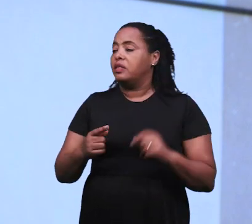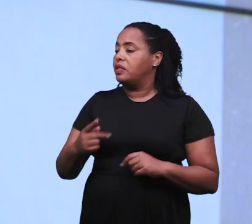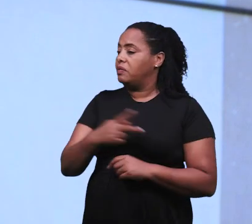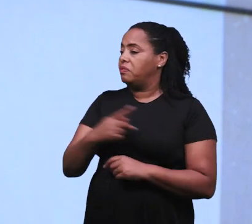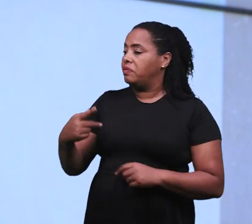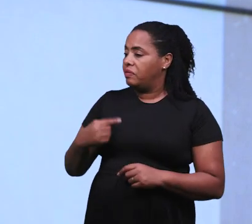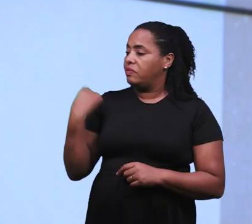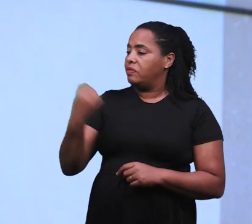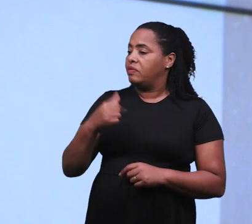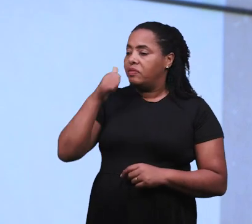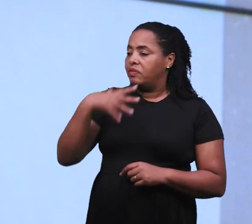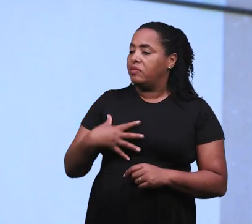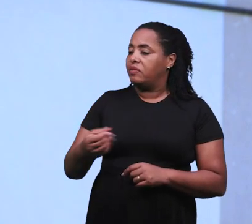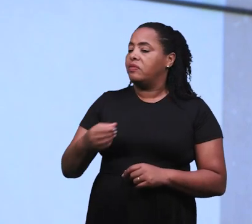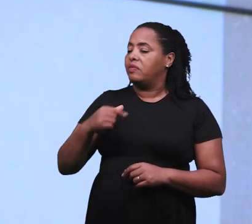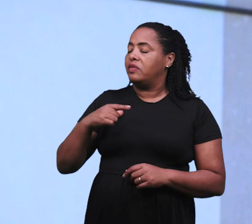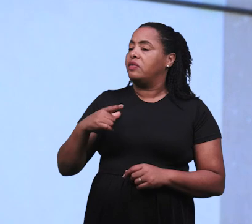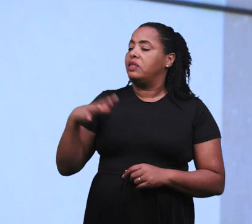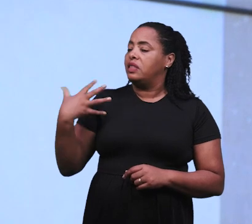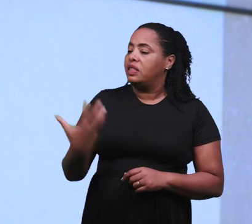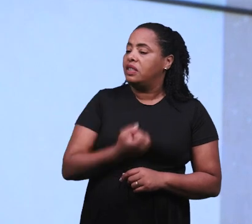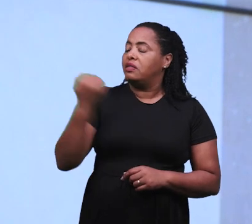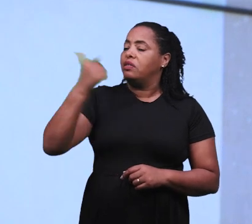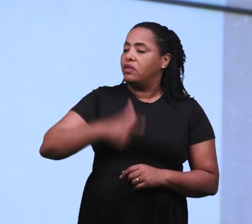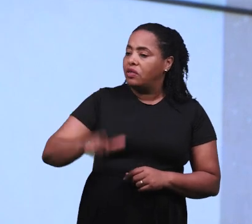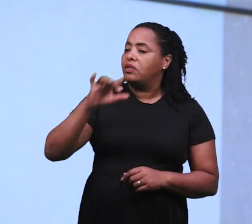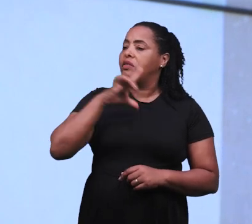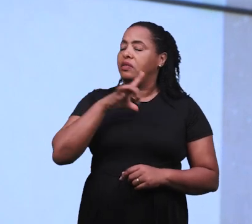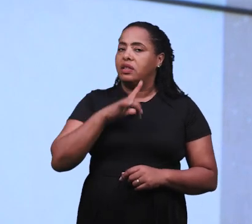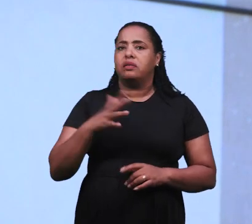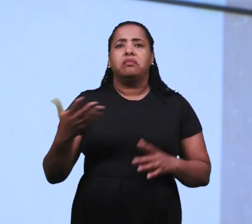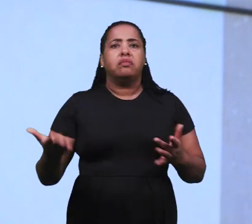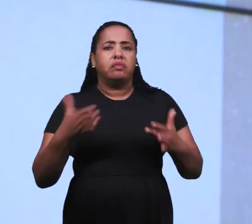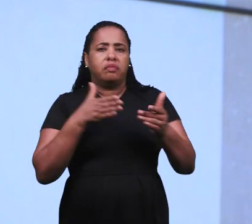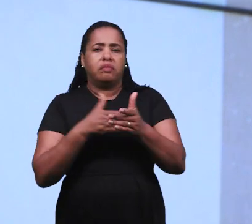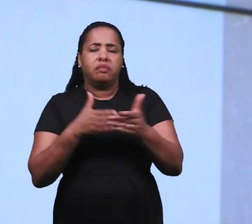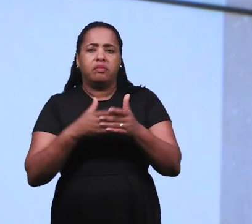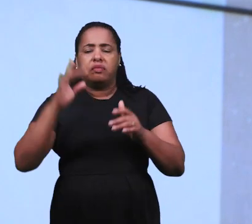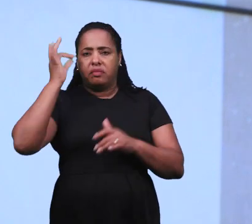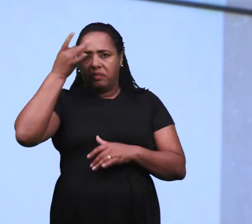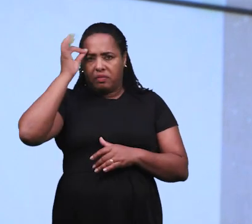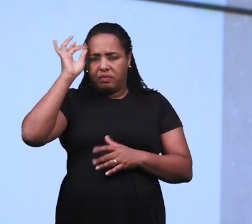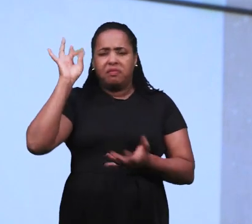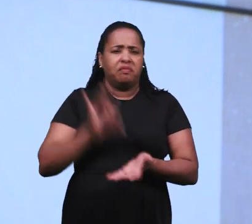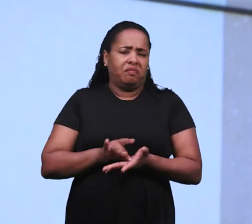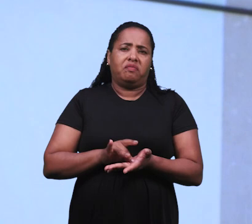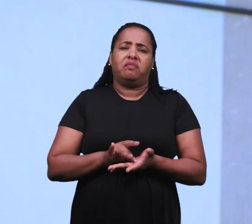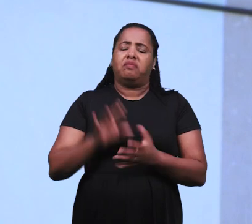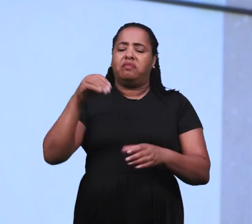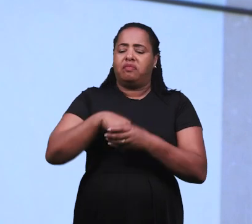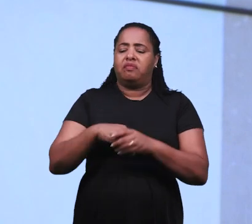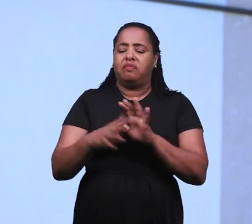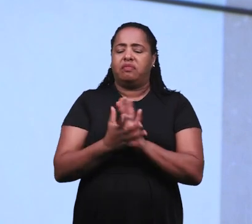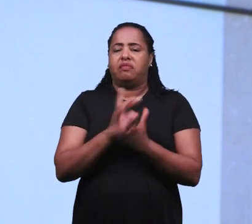foi resgatada. Graças a Deus. Então, assim, nós vemos que essa intervenção espiritual, ela é eficaz, porque ela é na